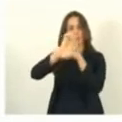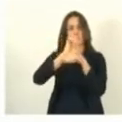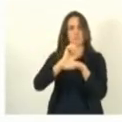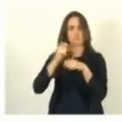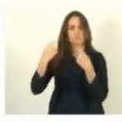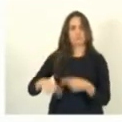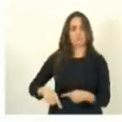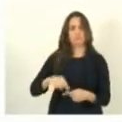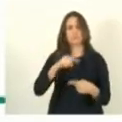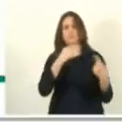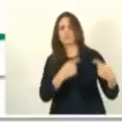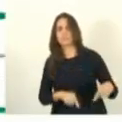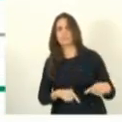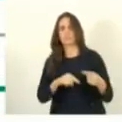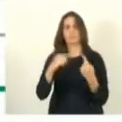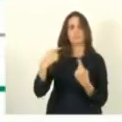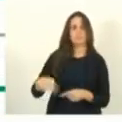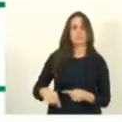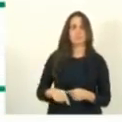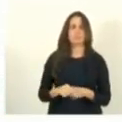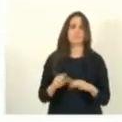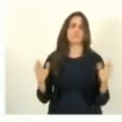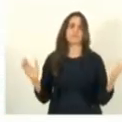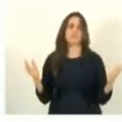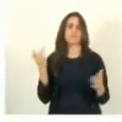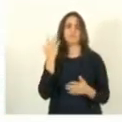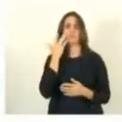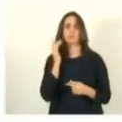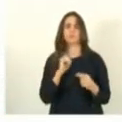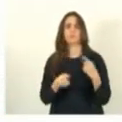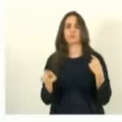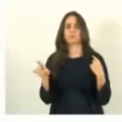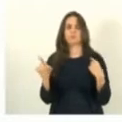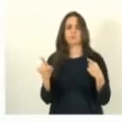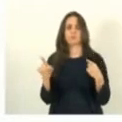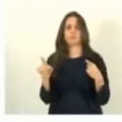disputando participação é algo que